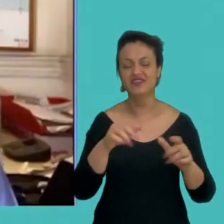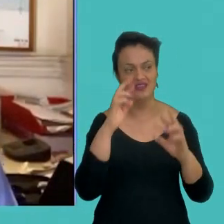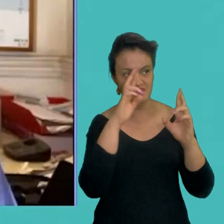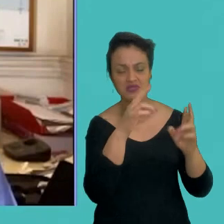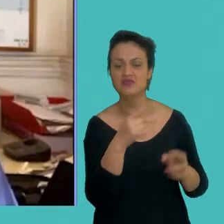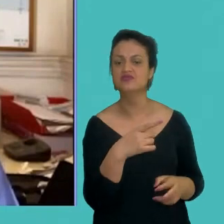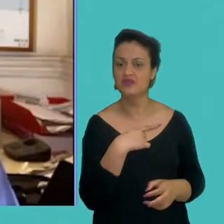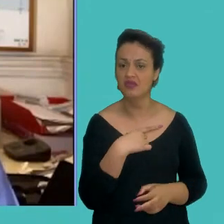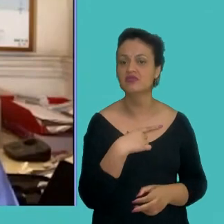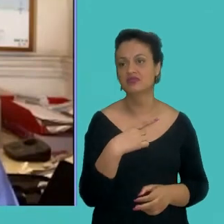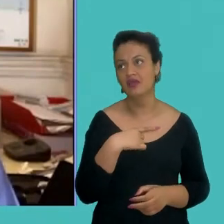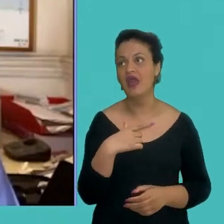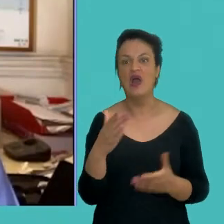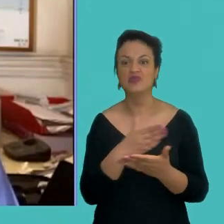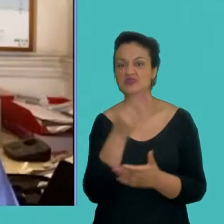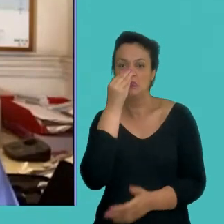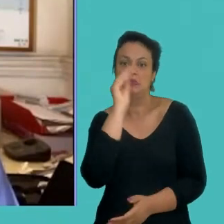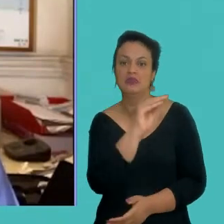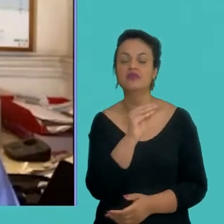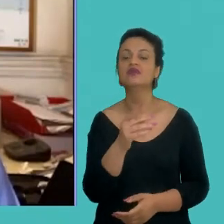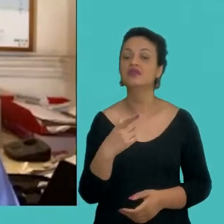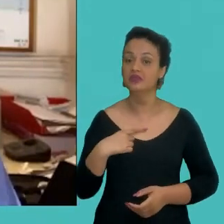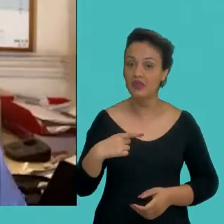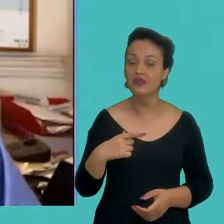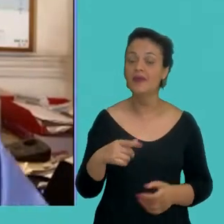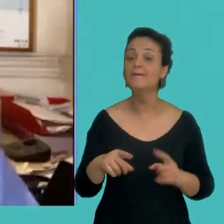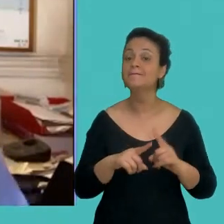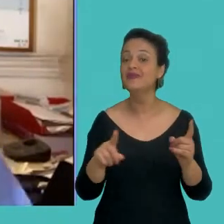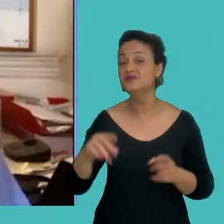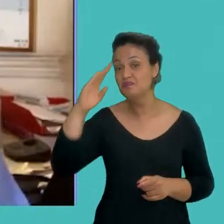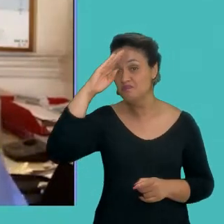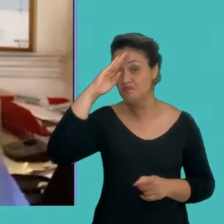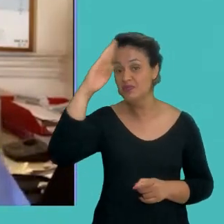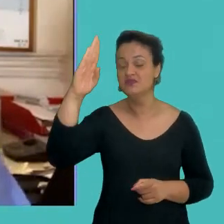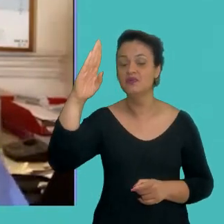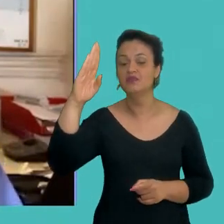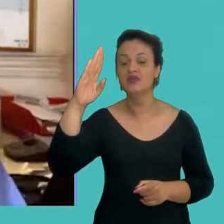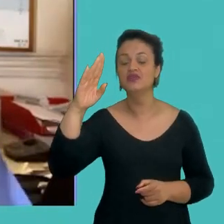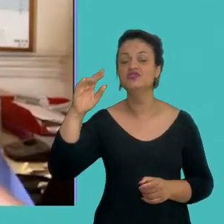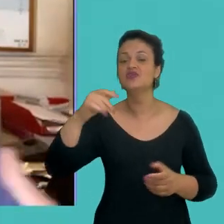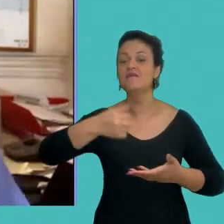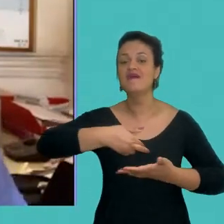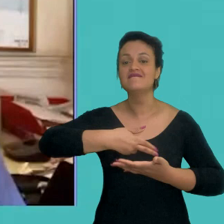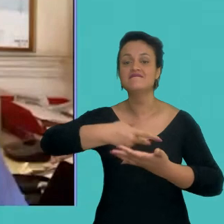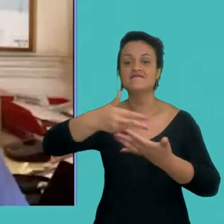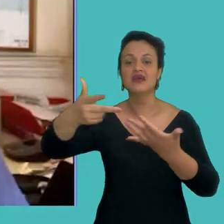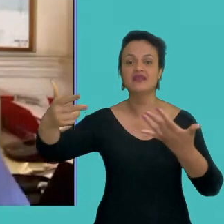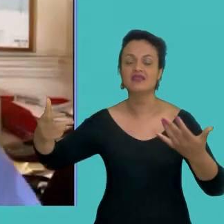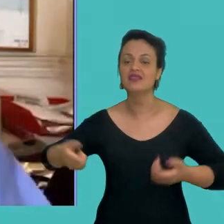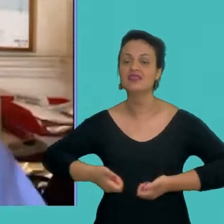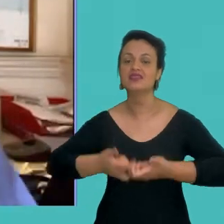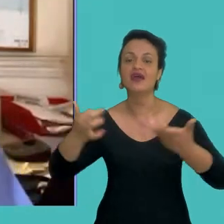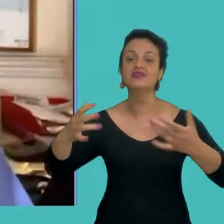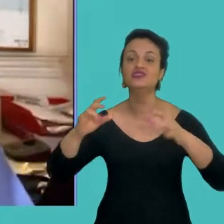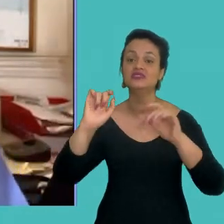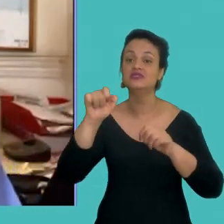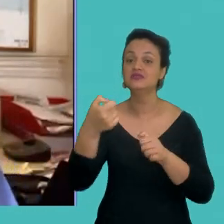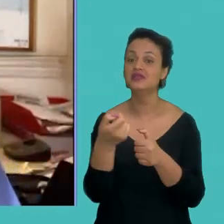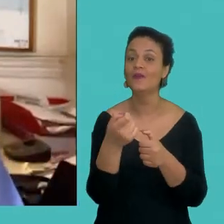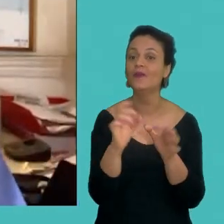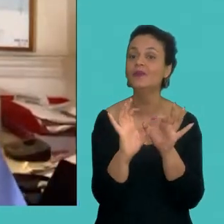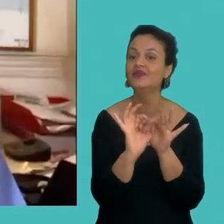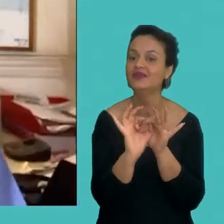uma desgraceira horrorosa? Existe também. Mas o que existe, sobretudo, é uma paisagem rica,